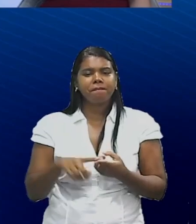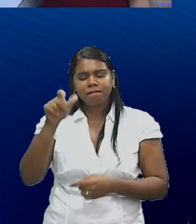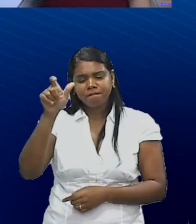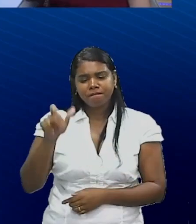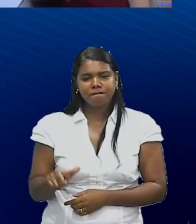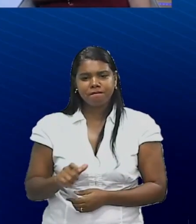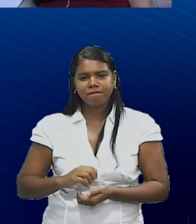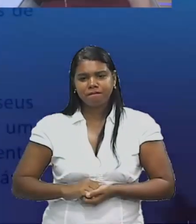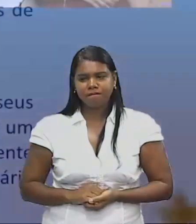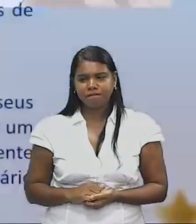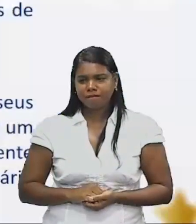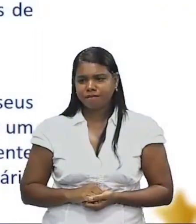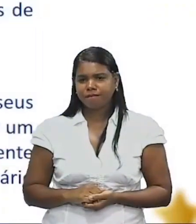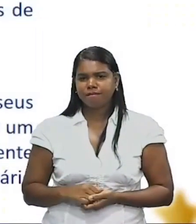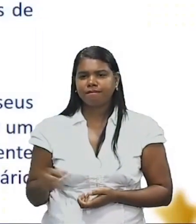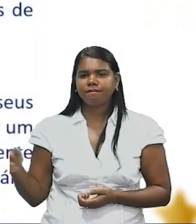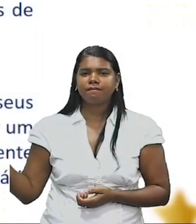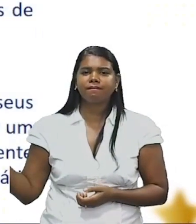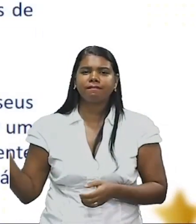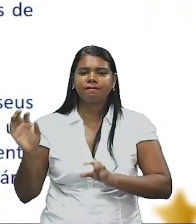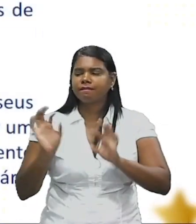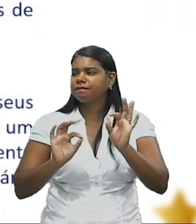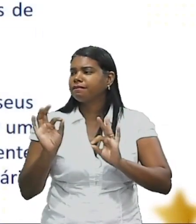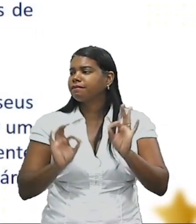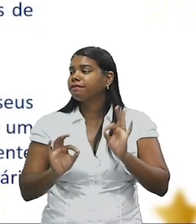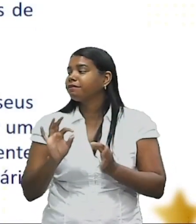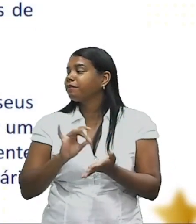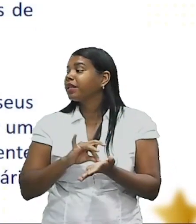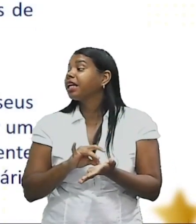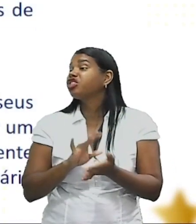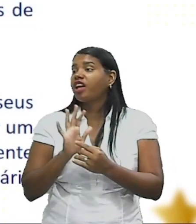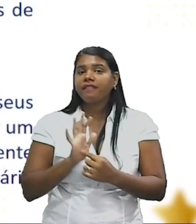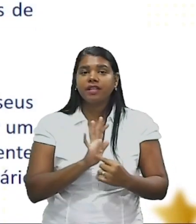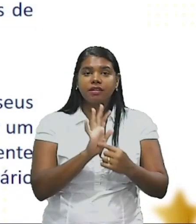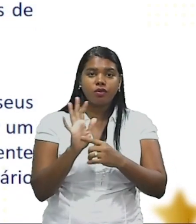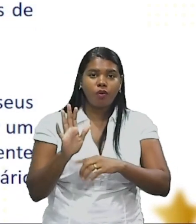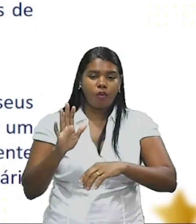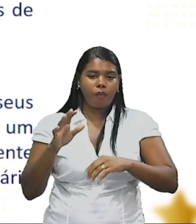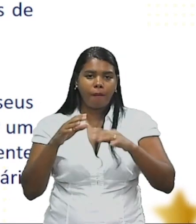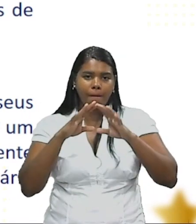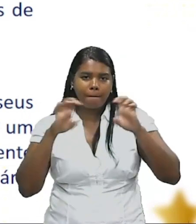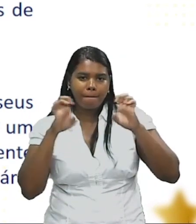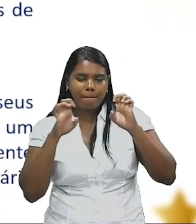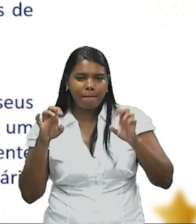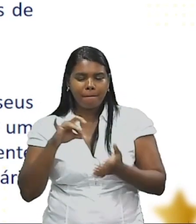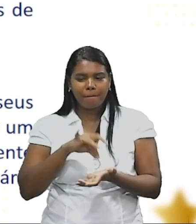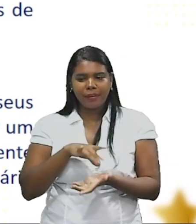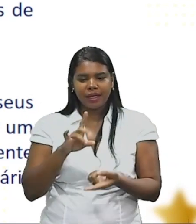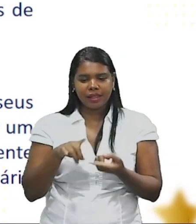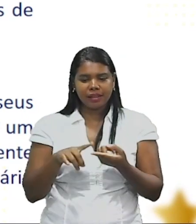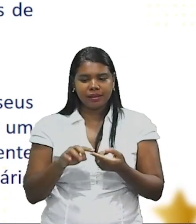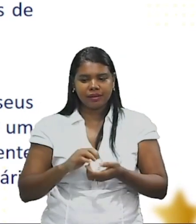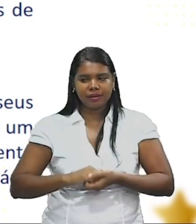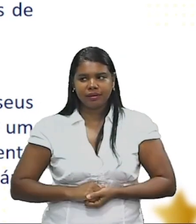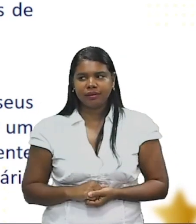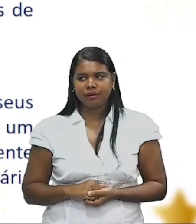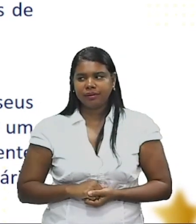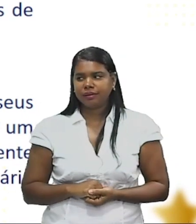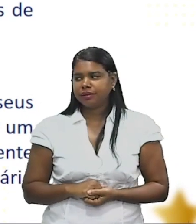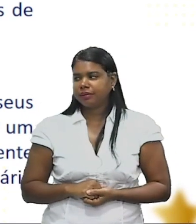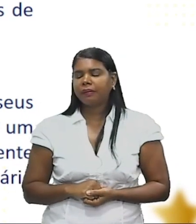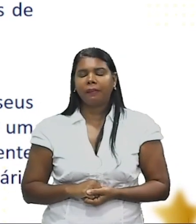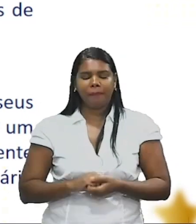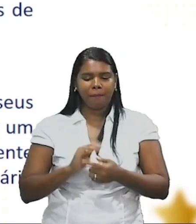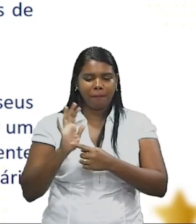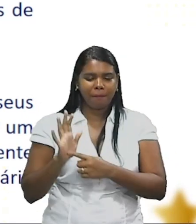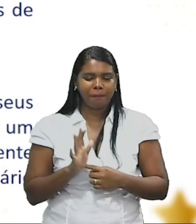externo, certo? Então, existem várias ações de endomarketing. Ações de endomarketing para ajudar na implementação da ISO